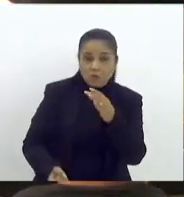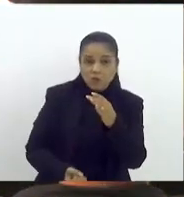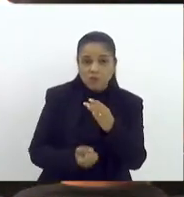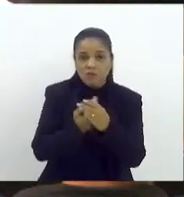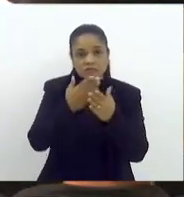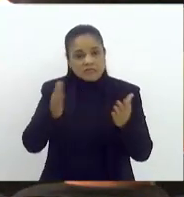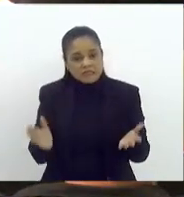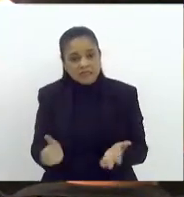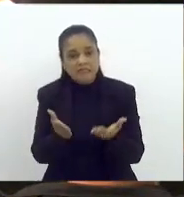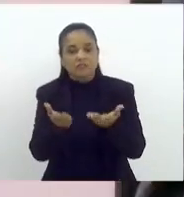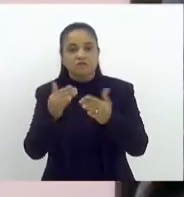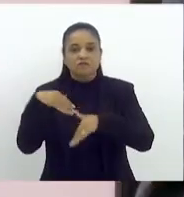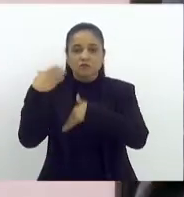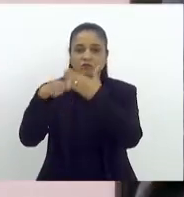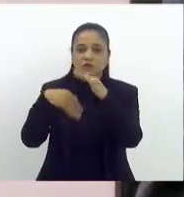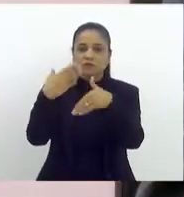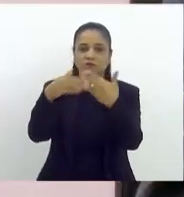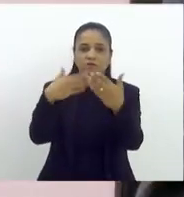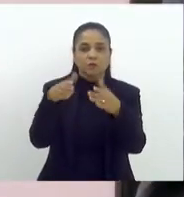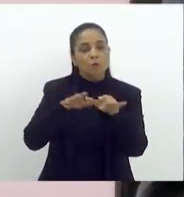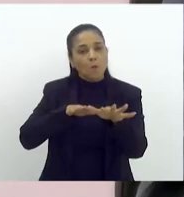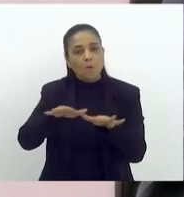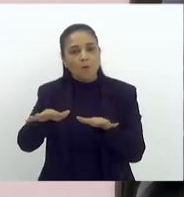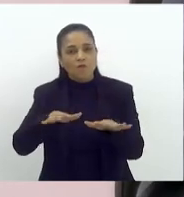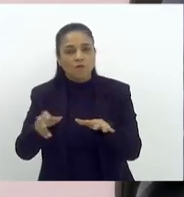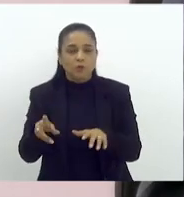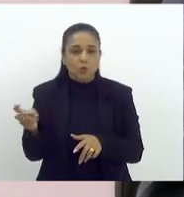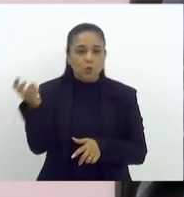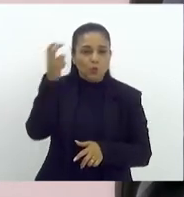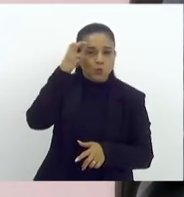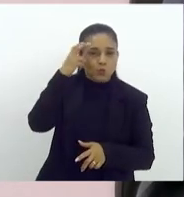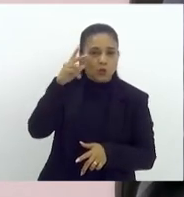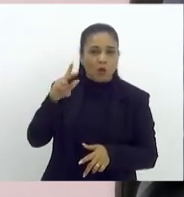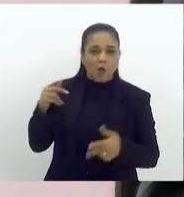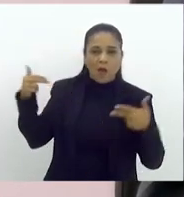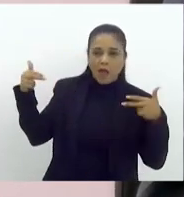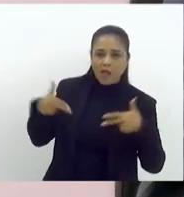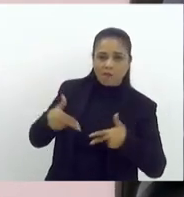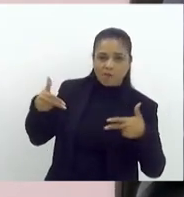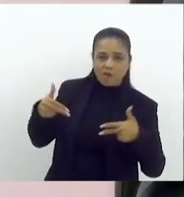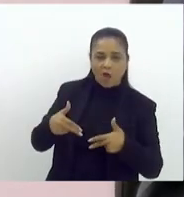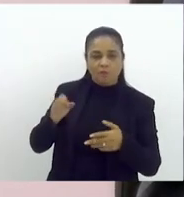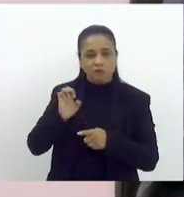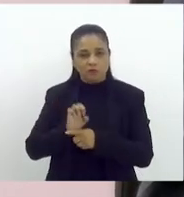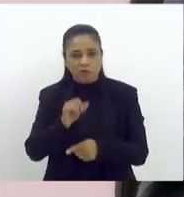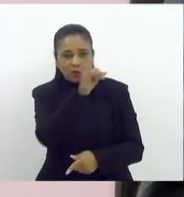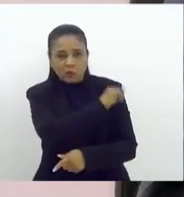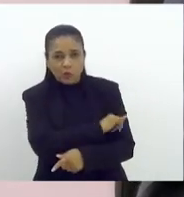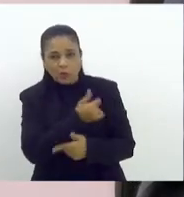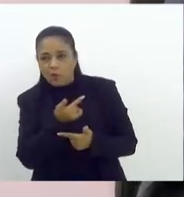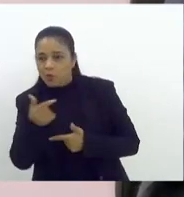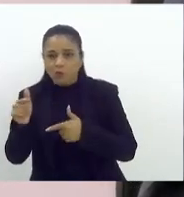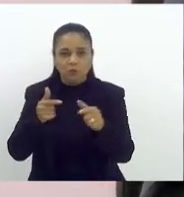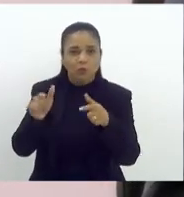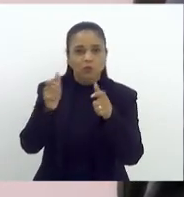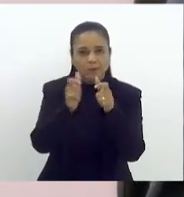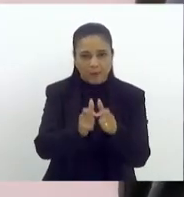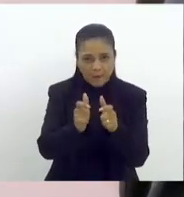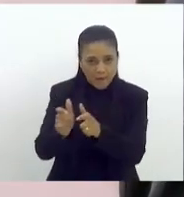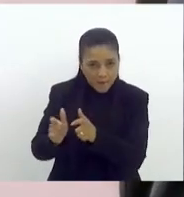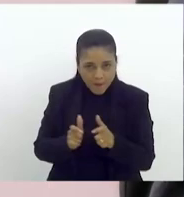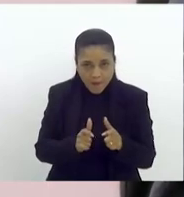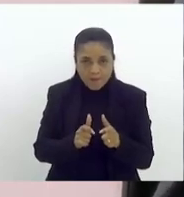incentivo de desenvolvimento do movimento cultural hip hop Fluminense e da outras providências aqui